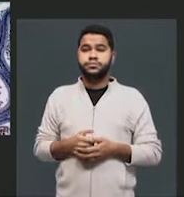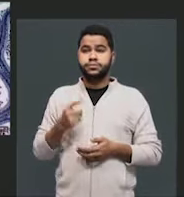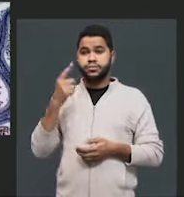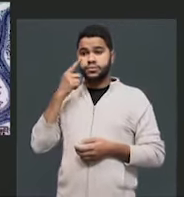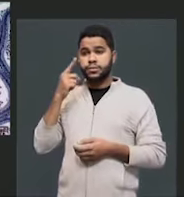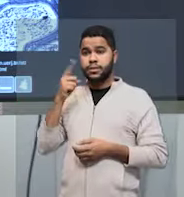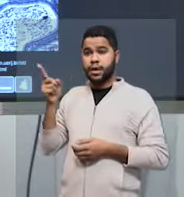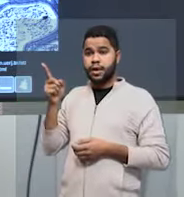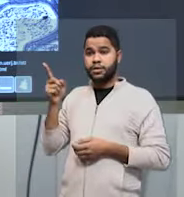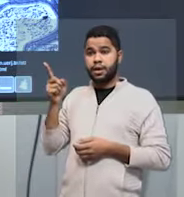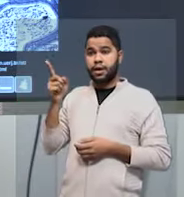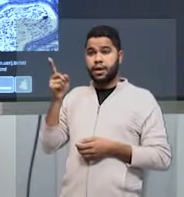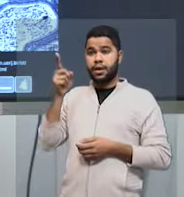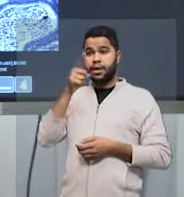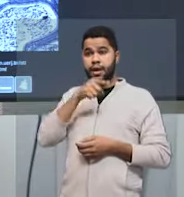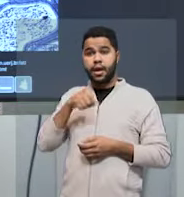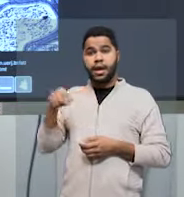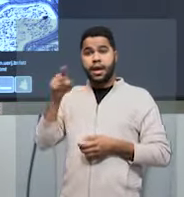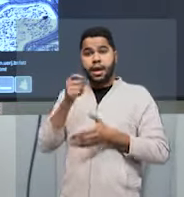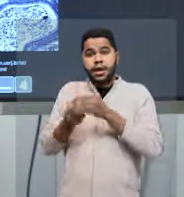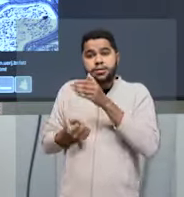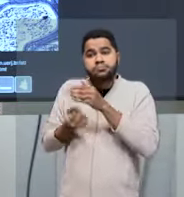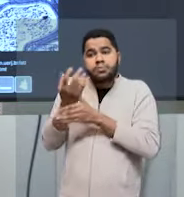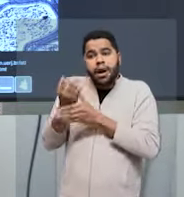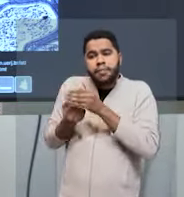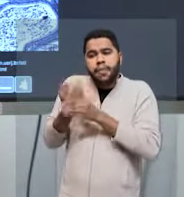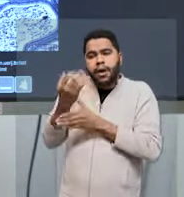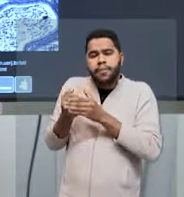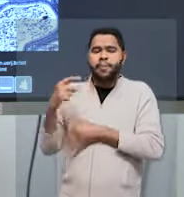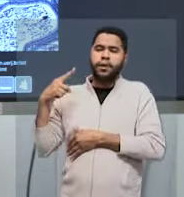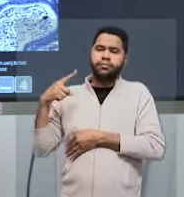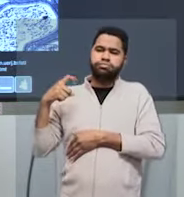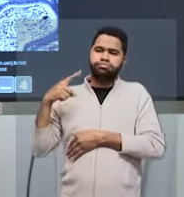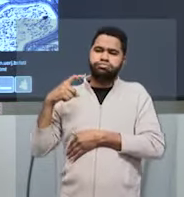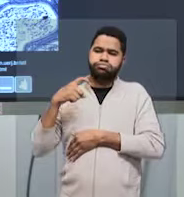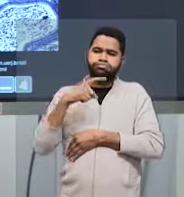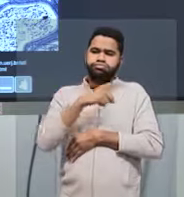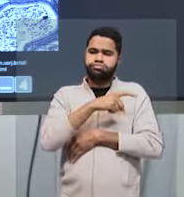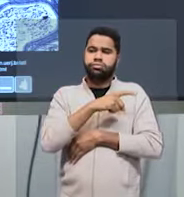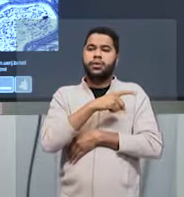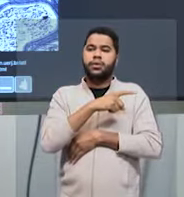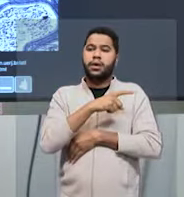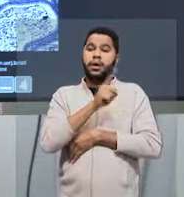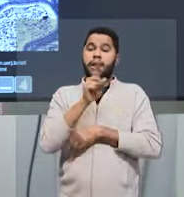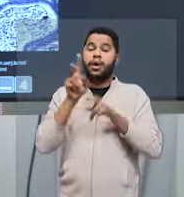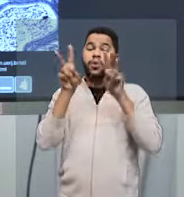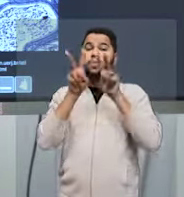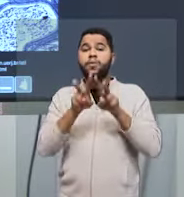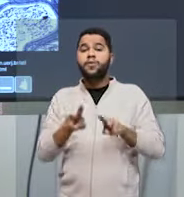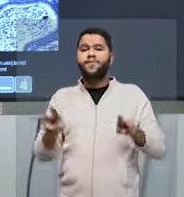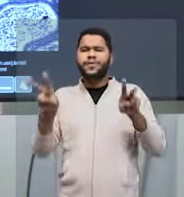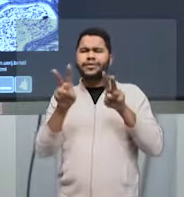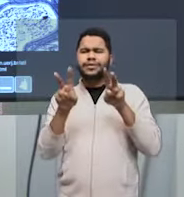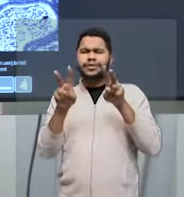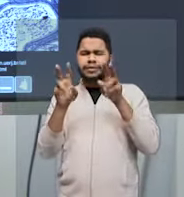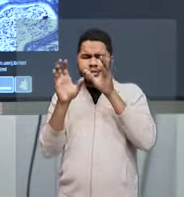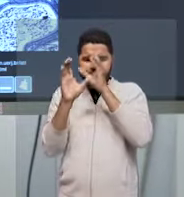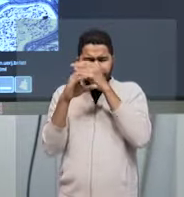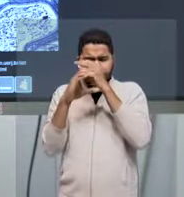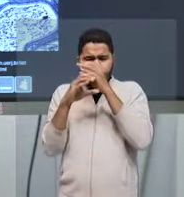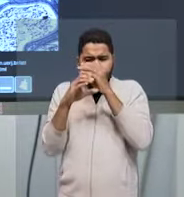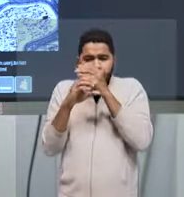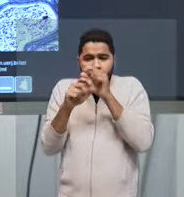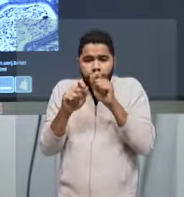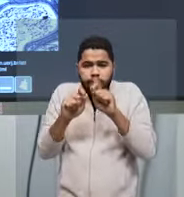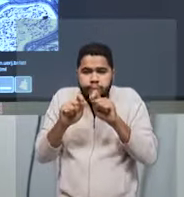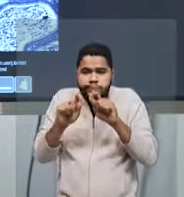nessa parede que está sendo formado os espermatozoides, tá? Isso é uma visão de microscopia eletrônica, onde